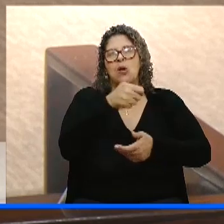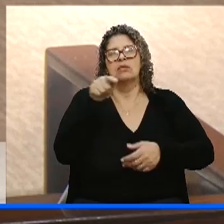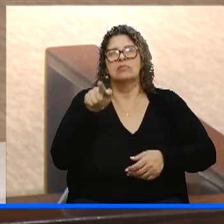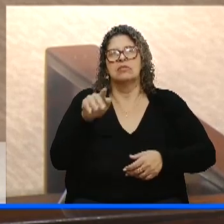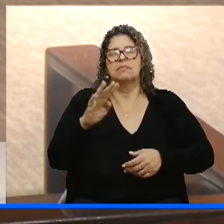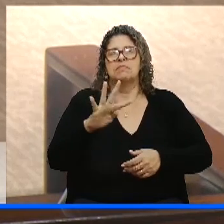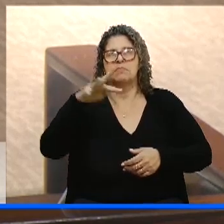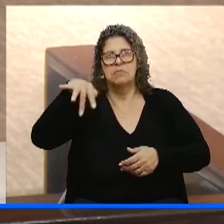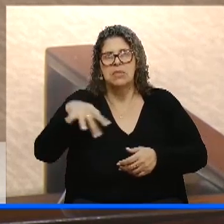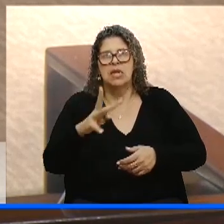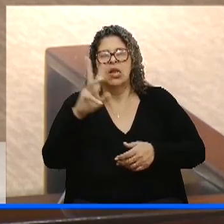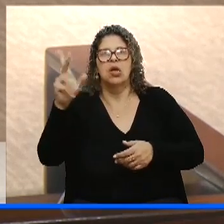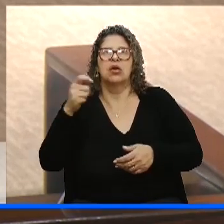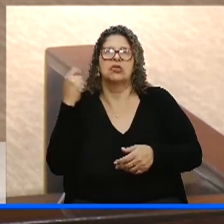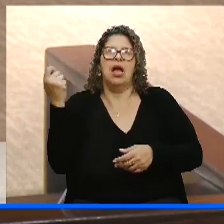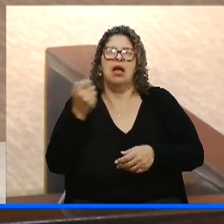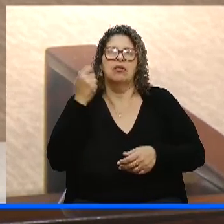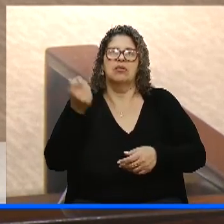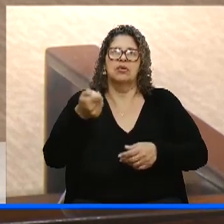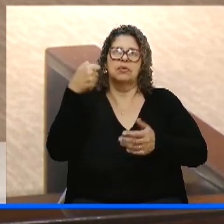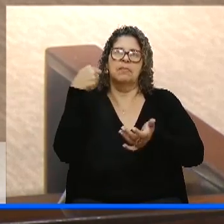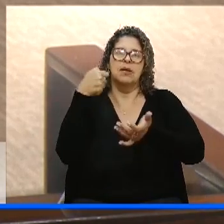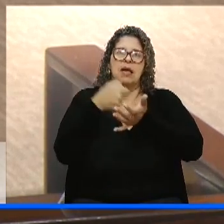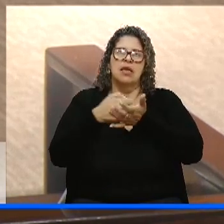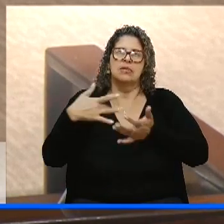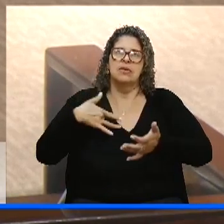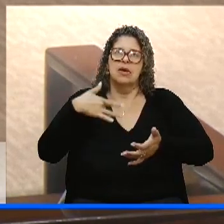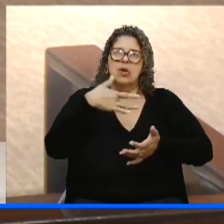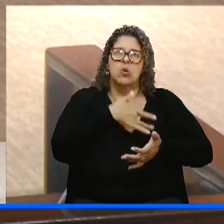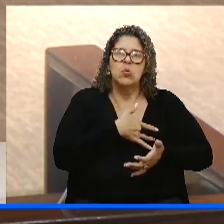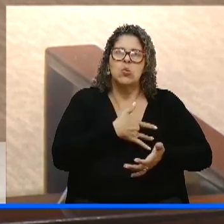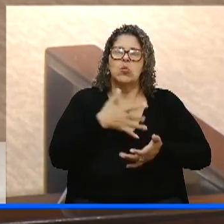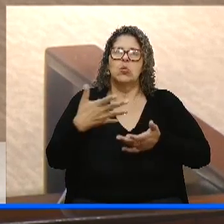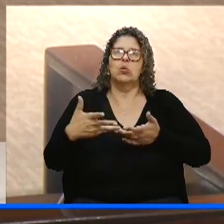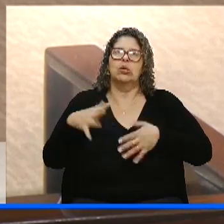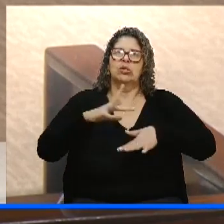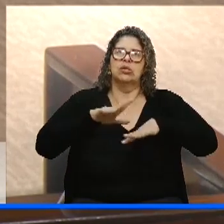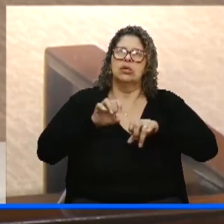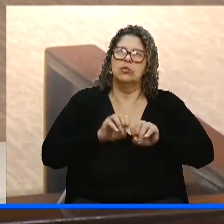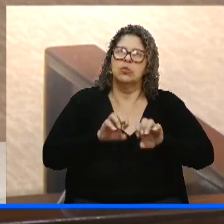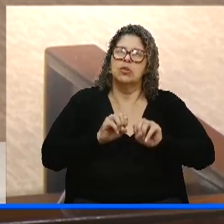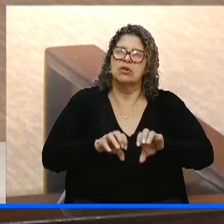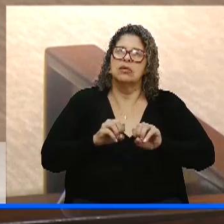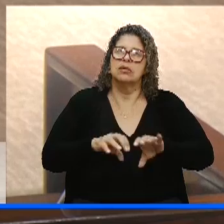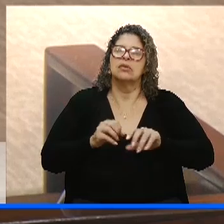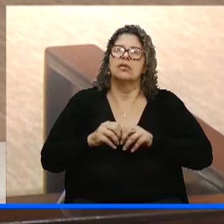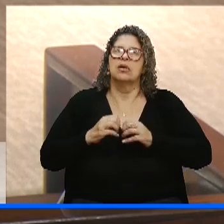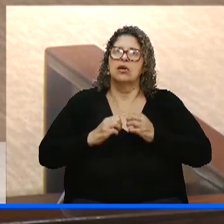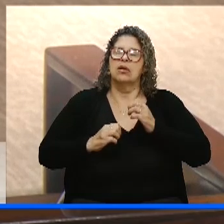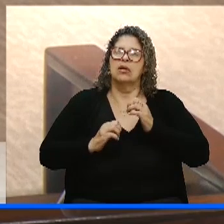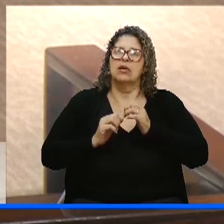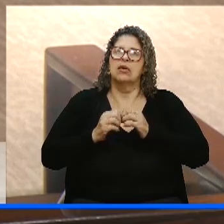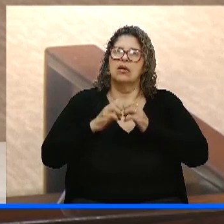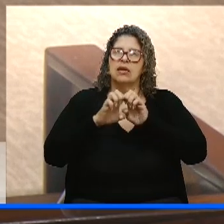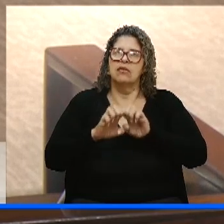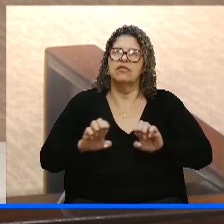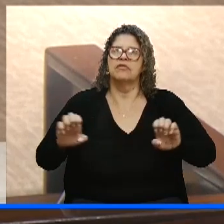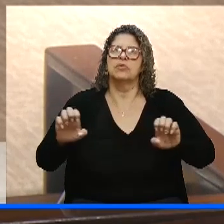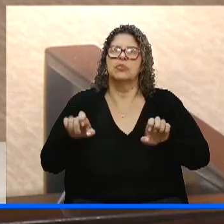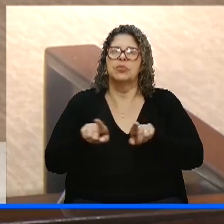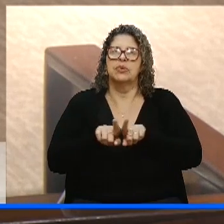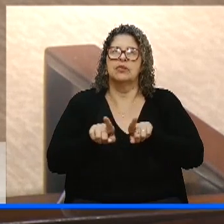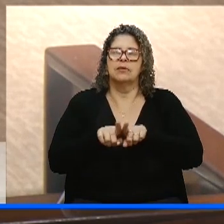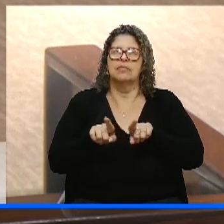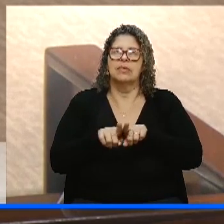gaúchos no tocante aos serviços de saúde segurança educação e infraestrutura cultura sendo que 82% deputado